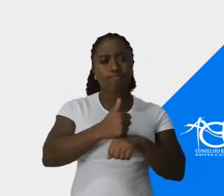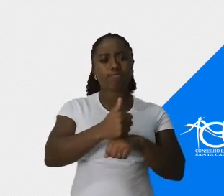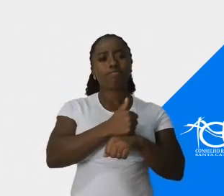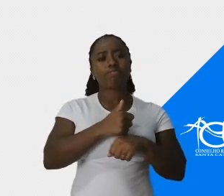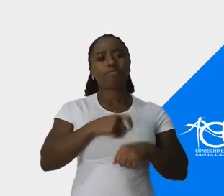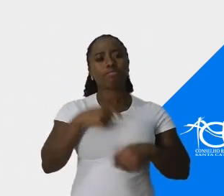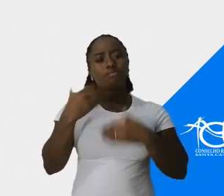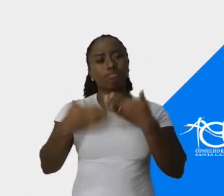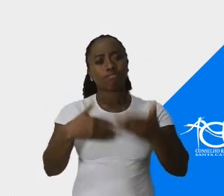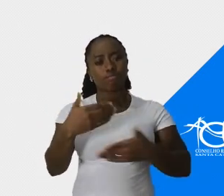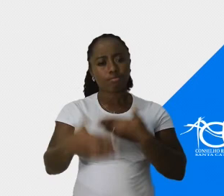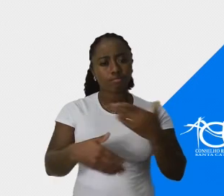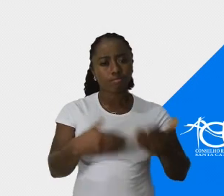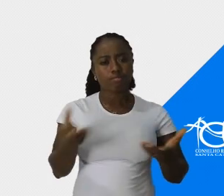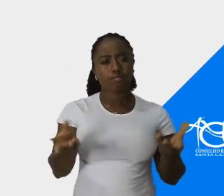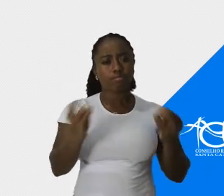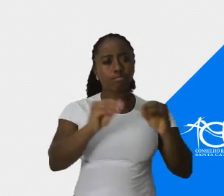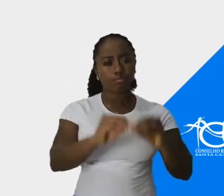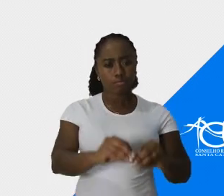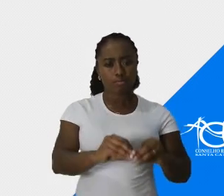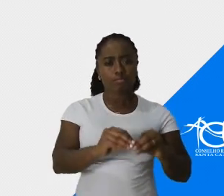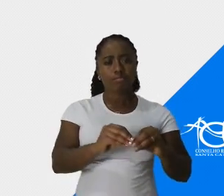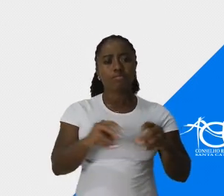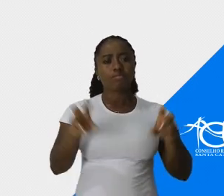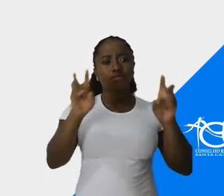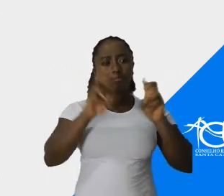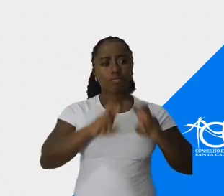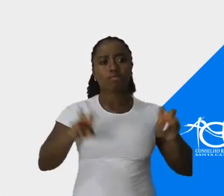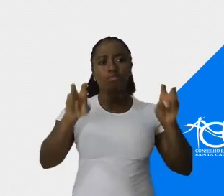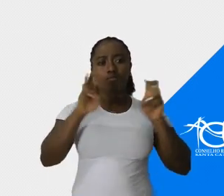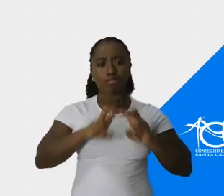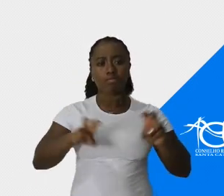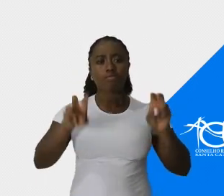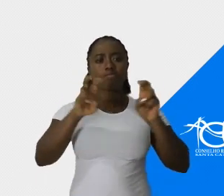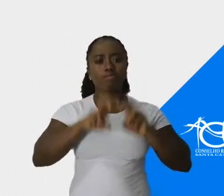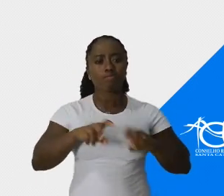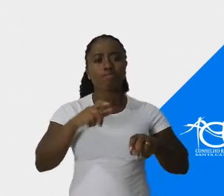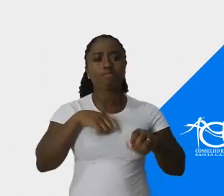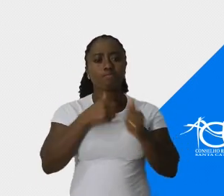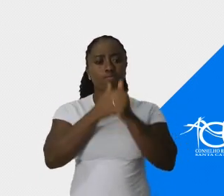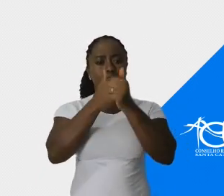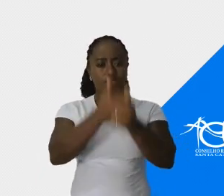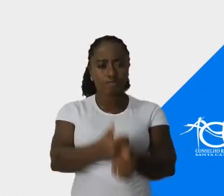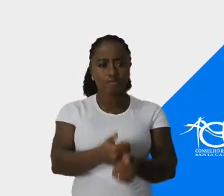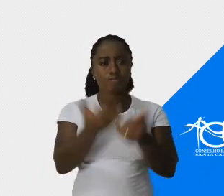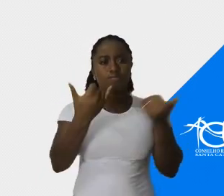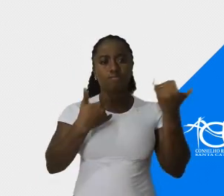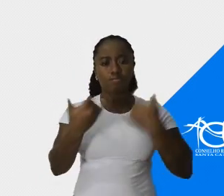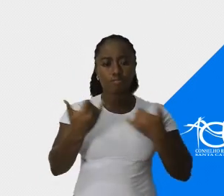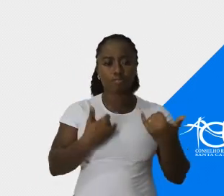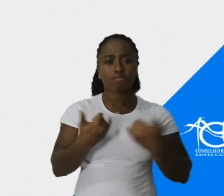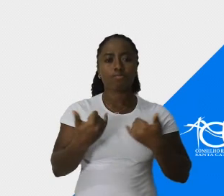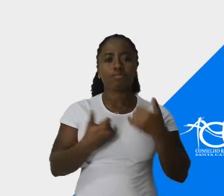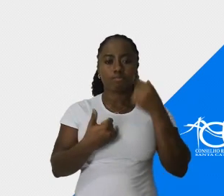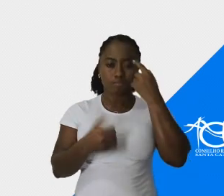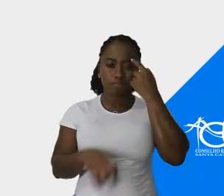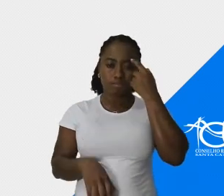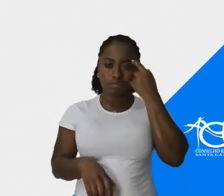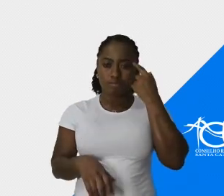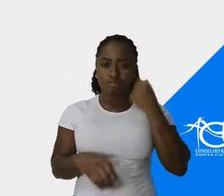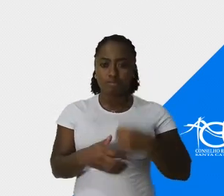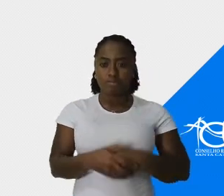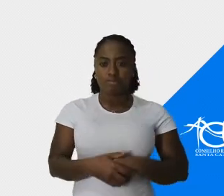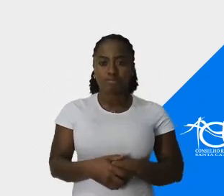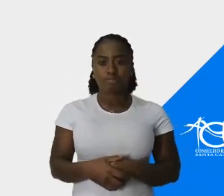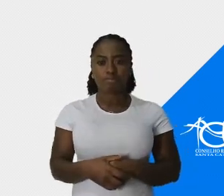mais organizados de monitoramento dessa informação, né, obtida junto aos seus usuários, né? A gente ainda tem uma